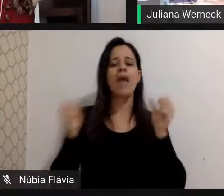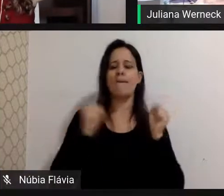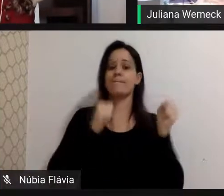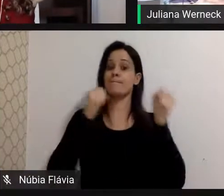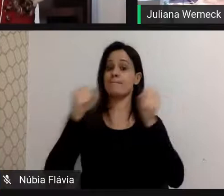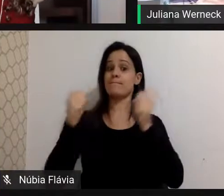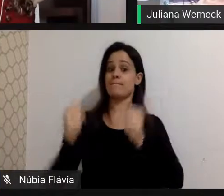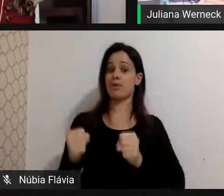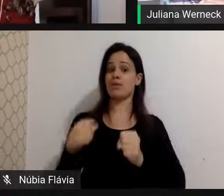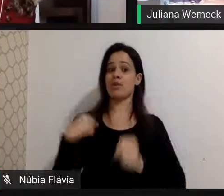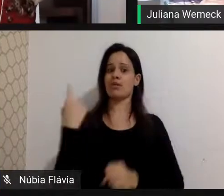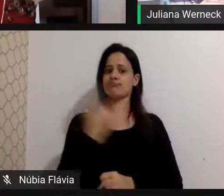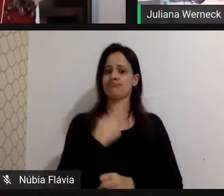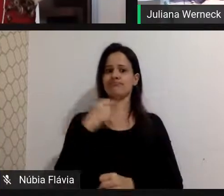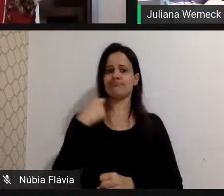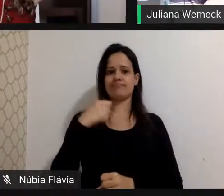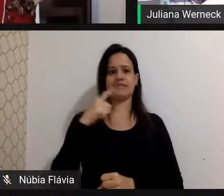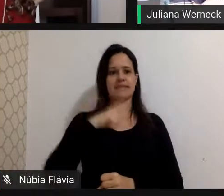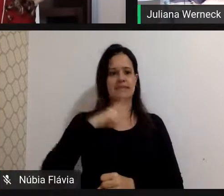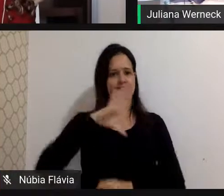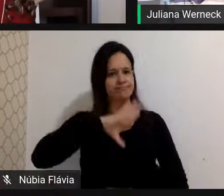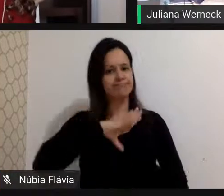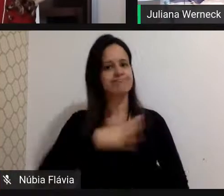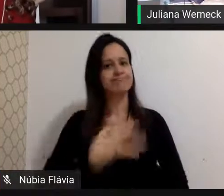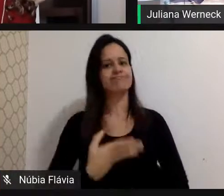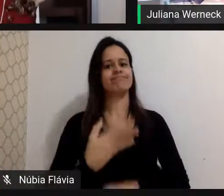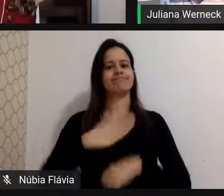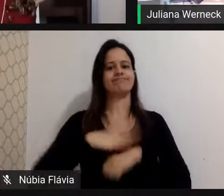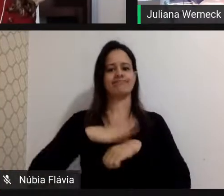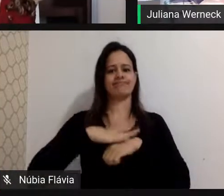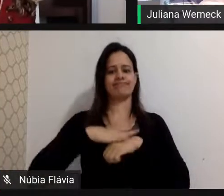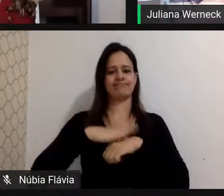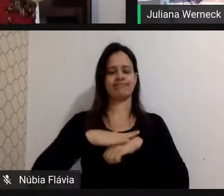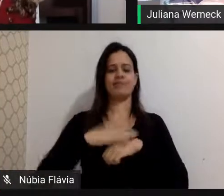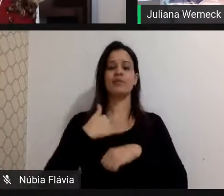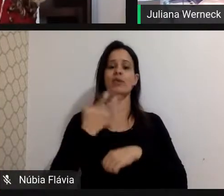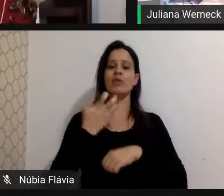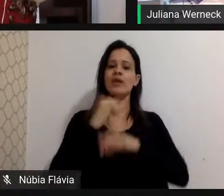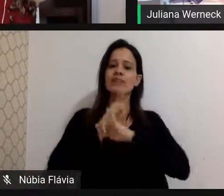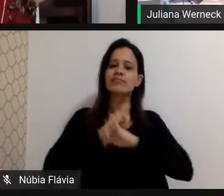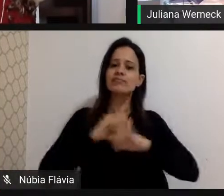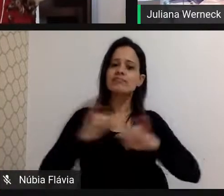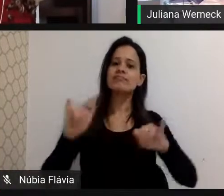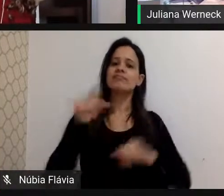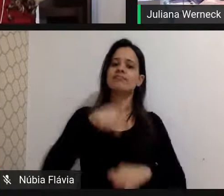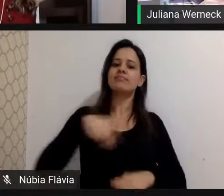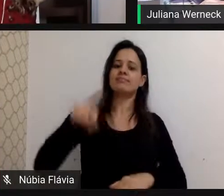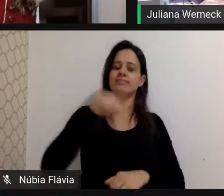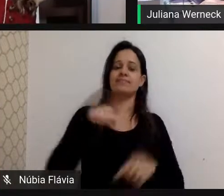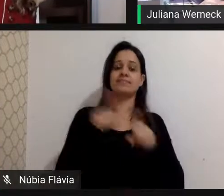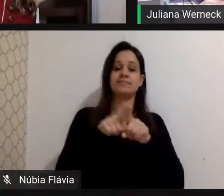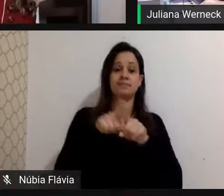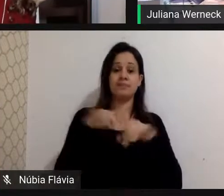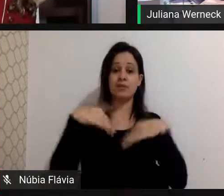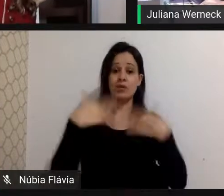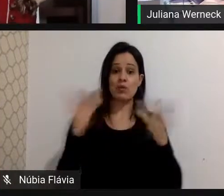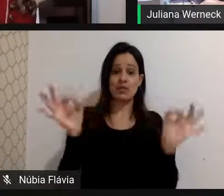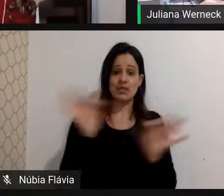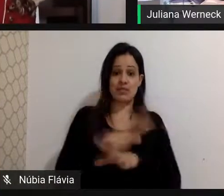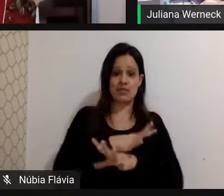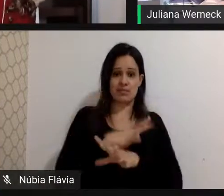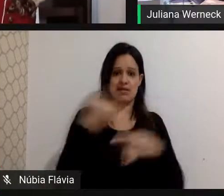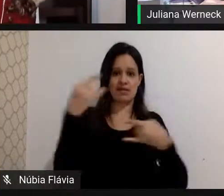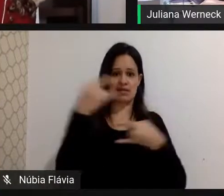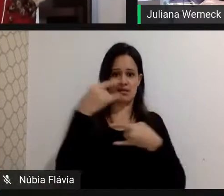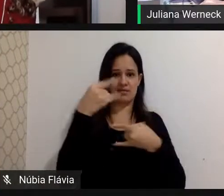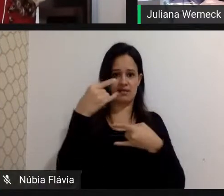ter iniciativa. Quero dizer para o pessoal também, Ju, que no final, depois que eu terminar essa parte de técnicas e